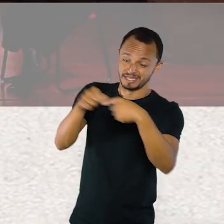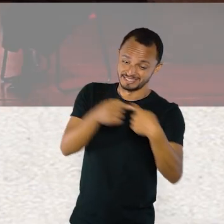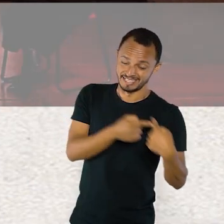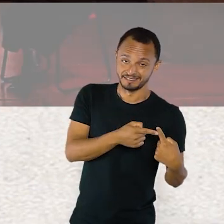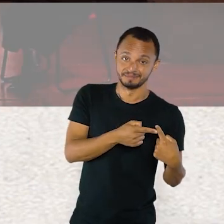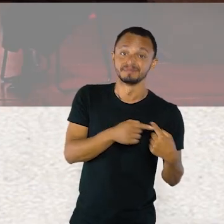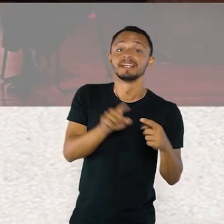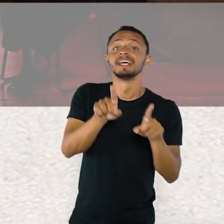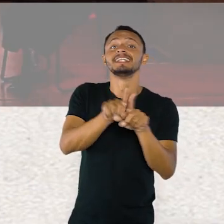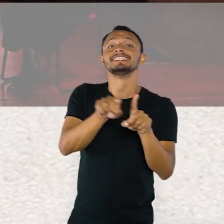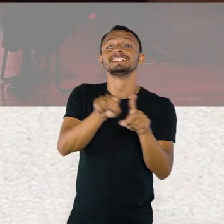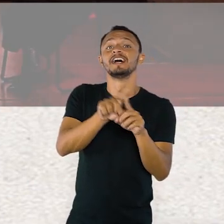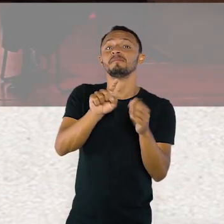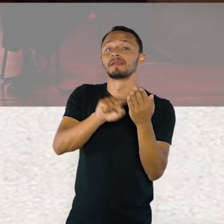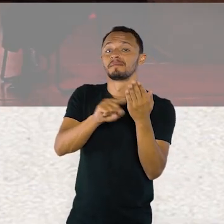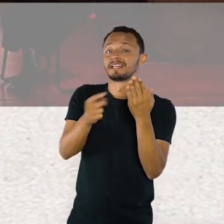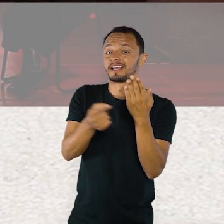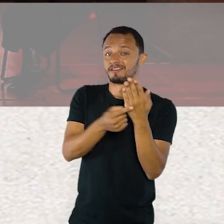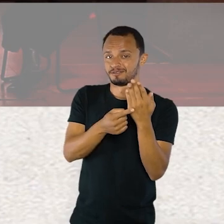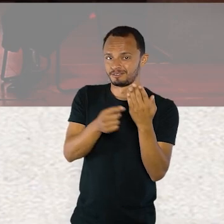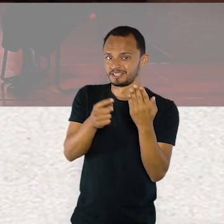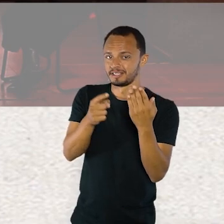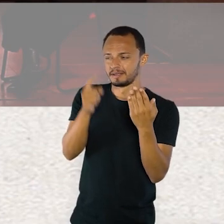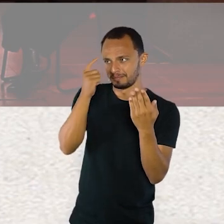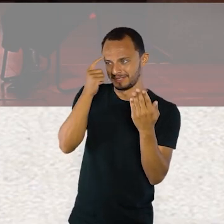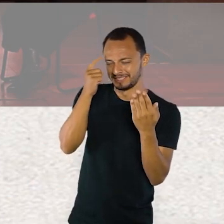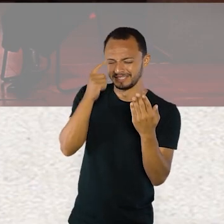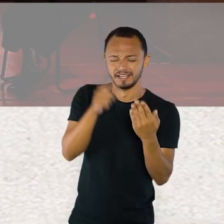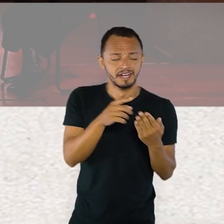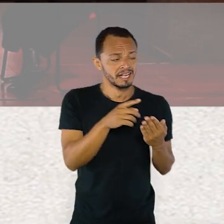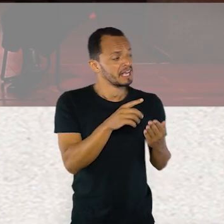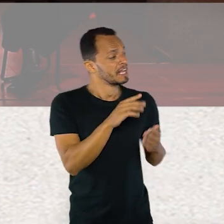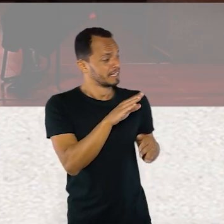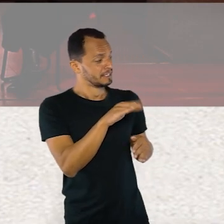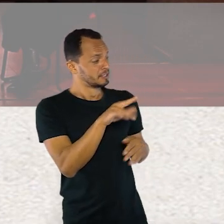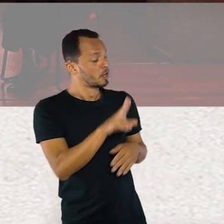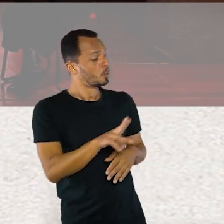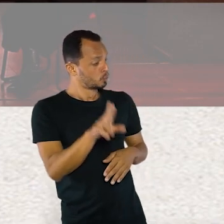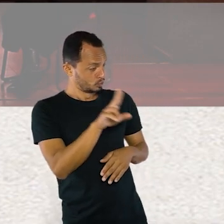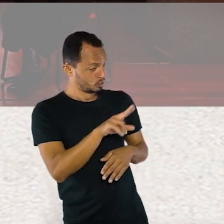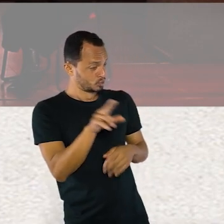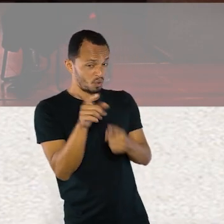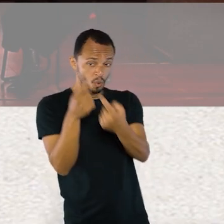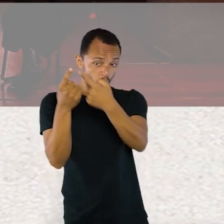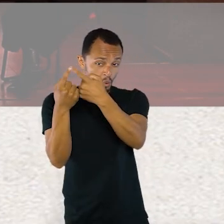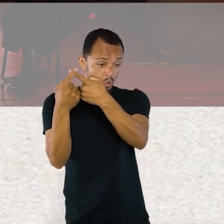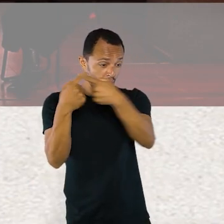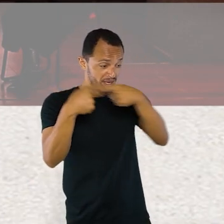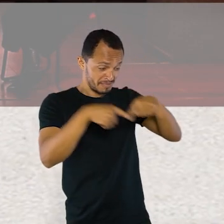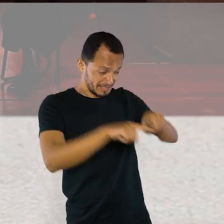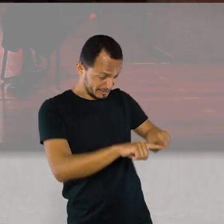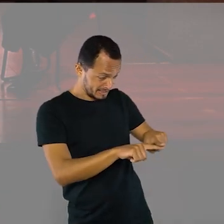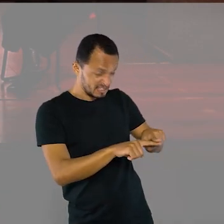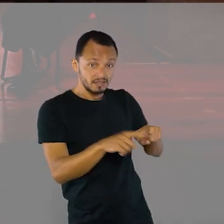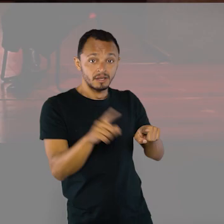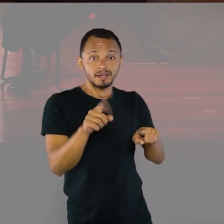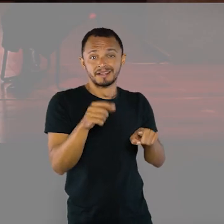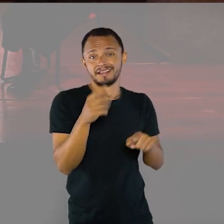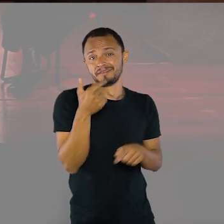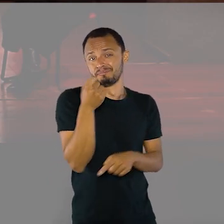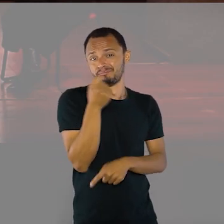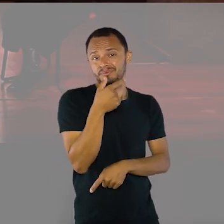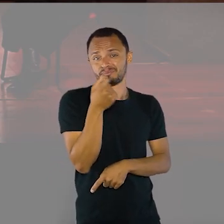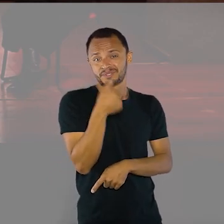metafórica muito interessante para a gente pensar. Segunda coisa é que o Moro usou de maneira fantástica, né? Como? O humor, que você